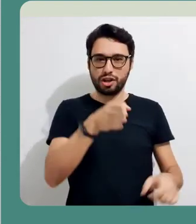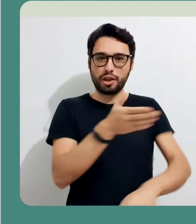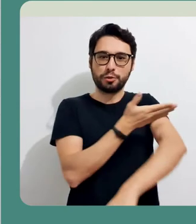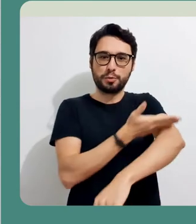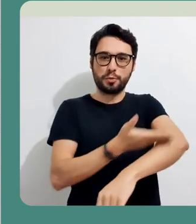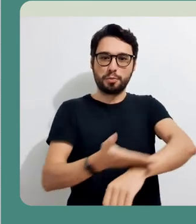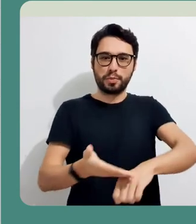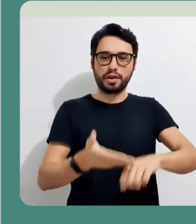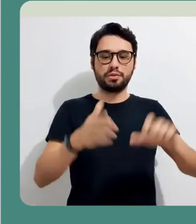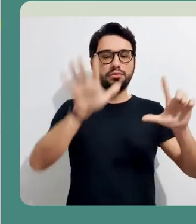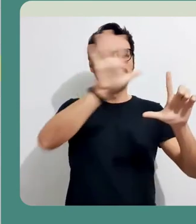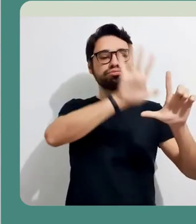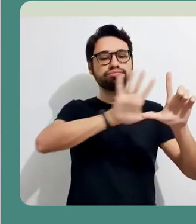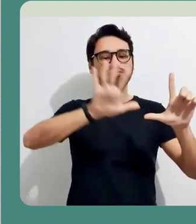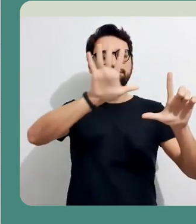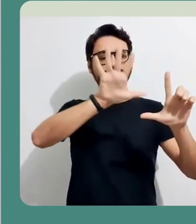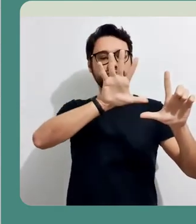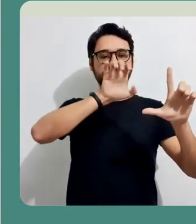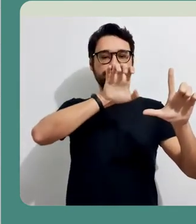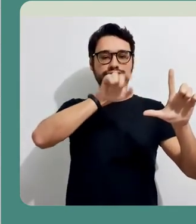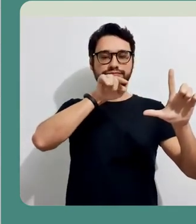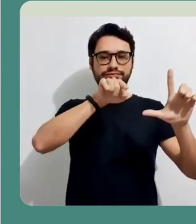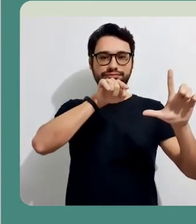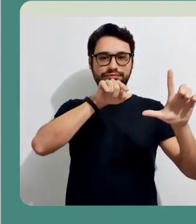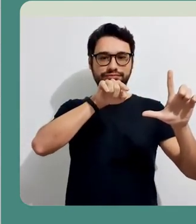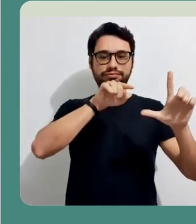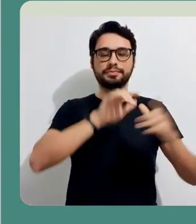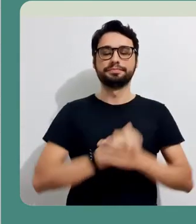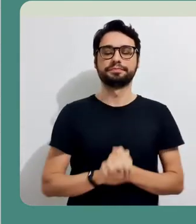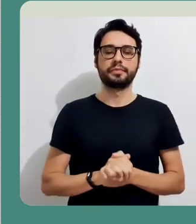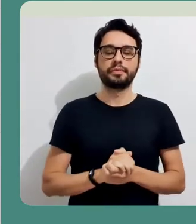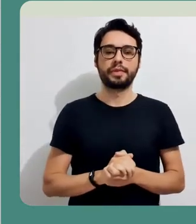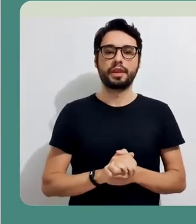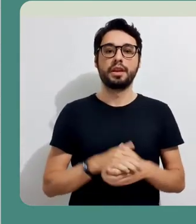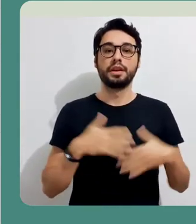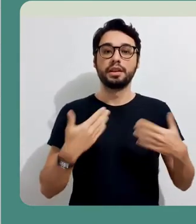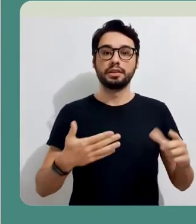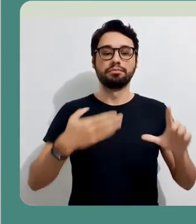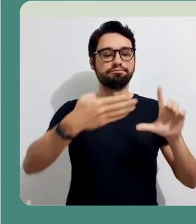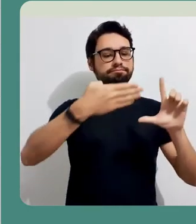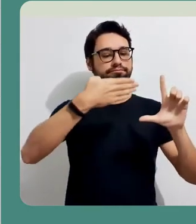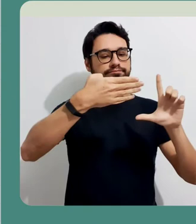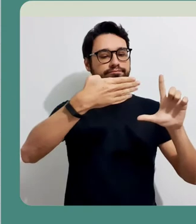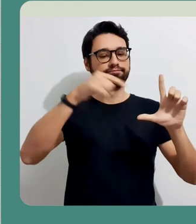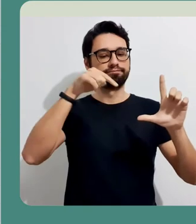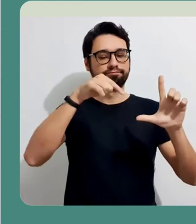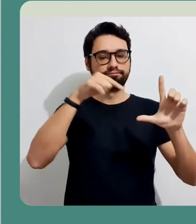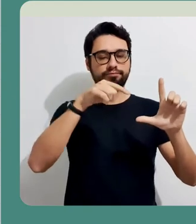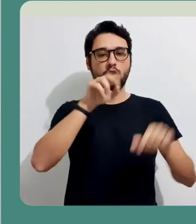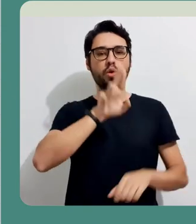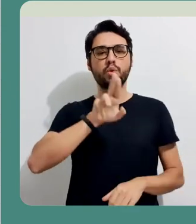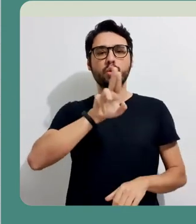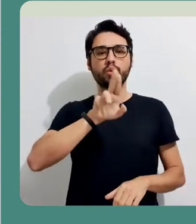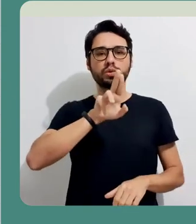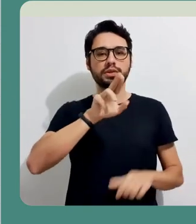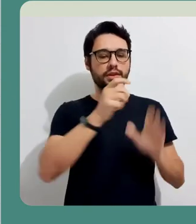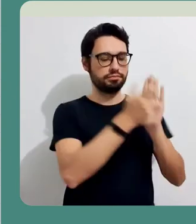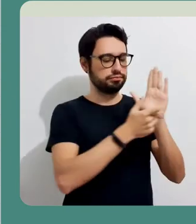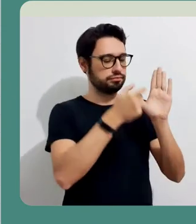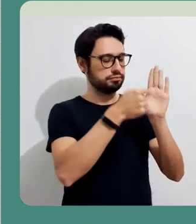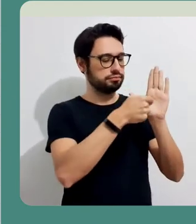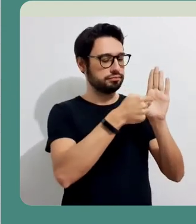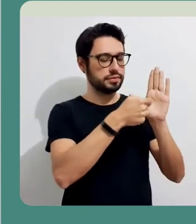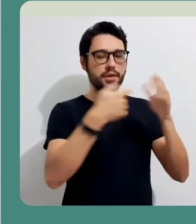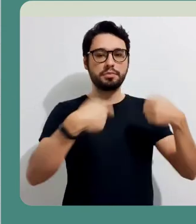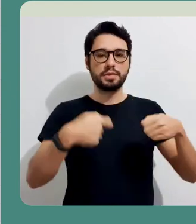aparecer somente a página de fundo do papel e e para fazer a gravação de uma vídeo aula então